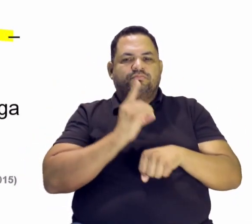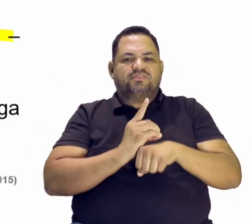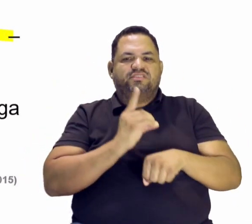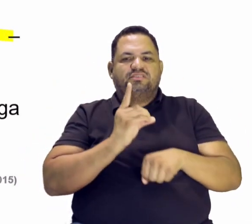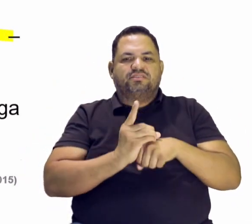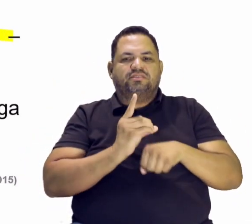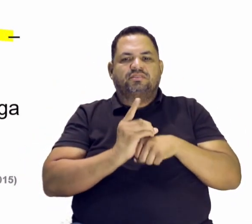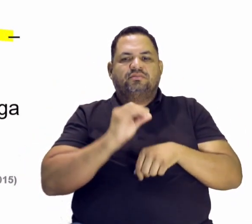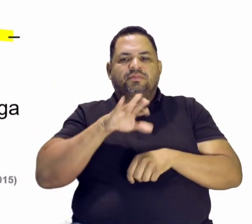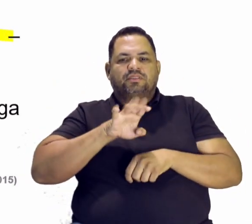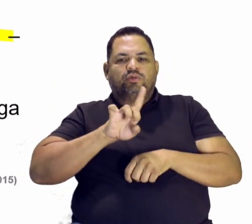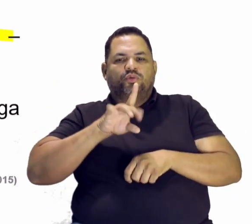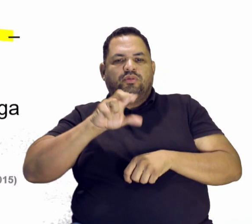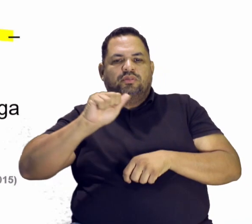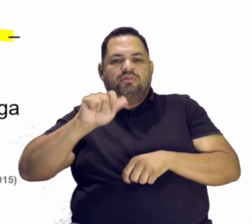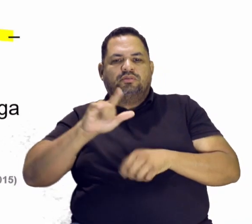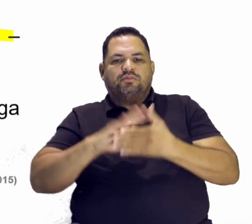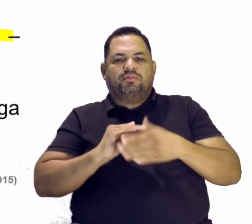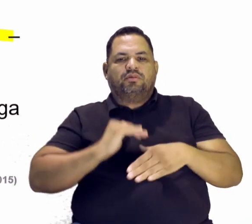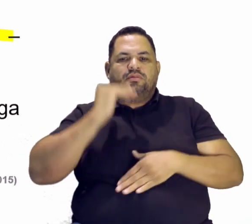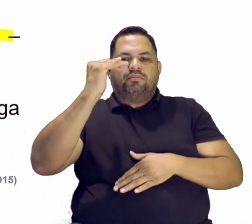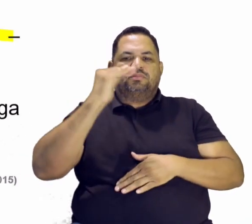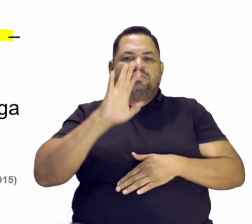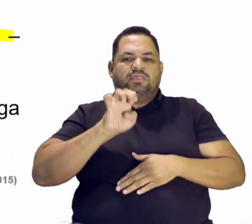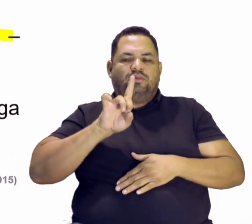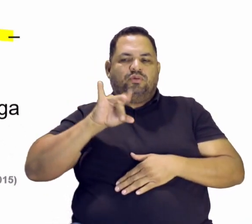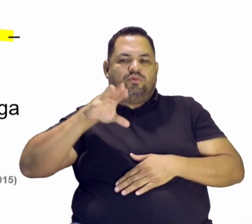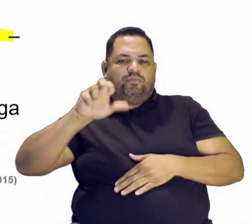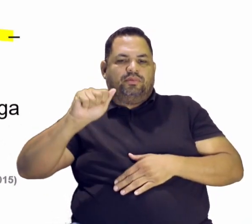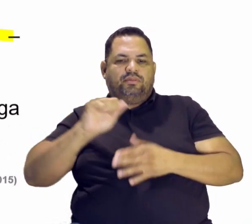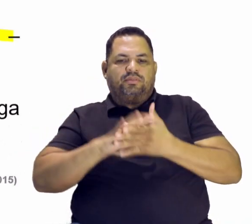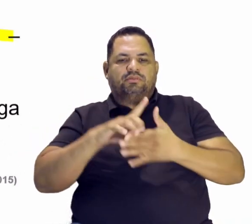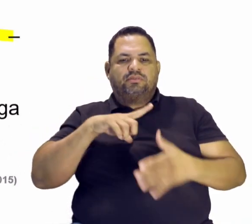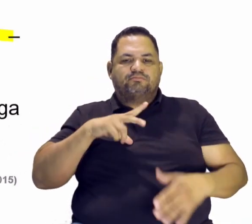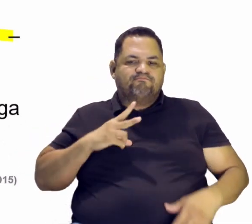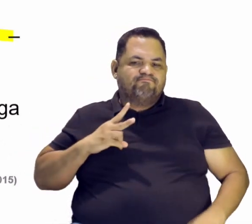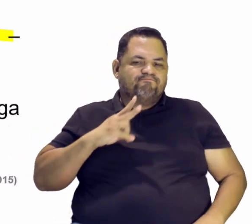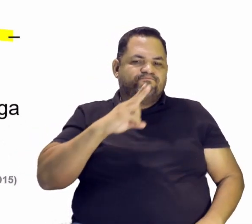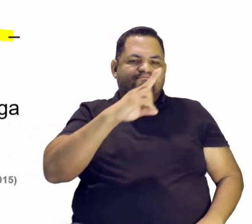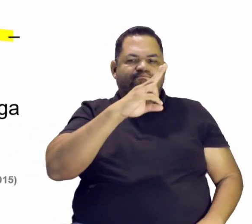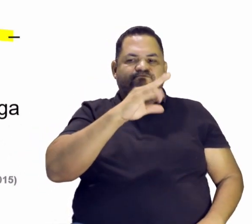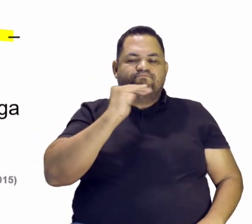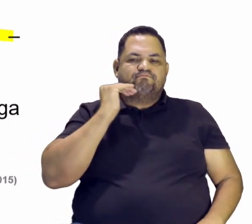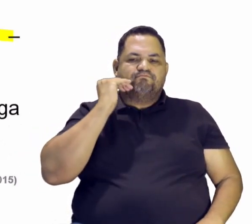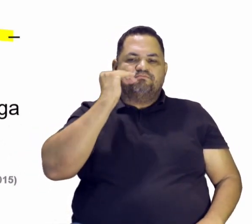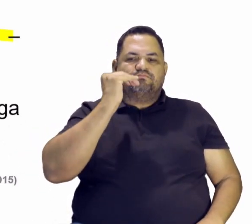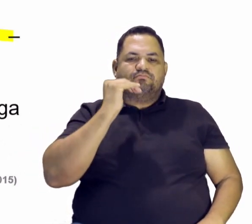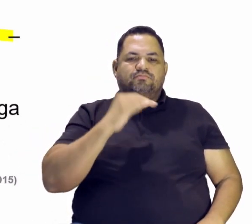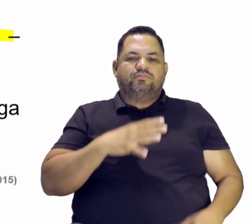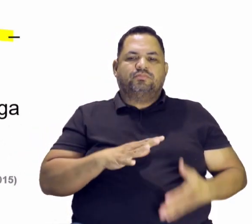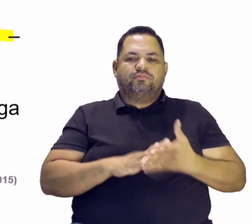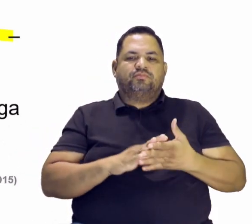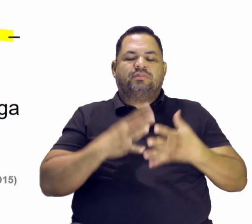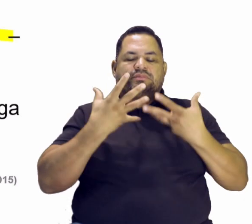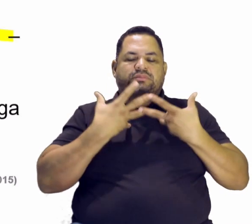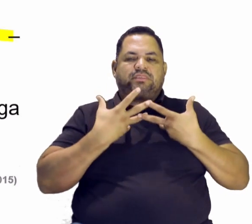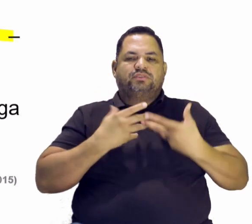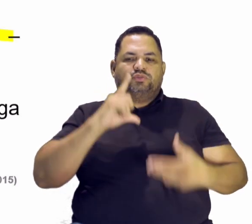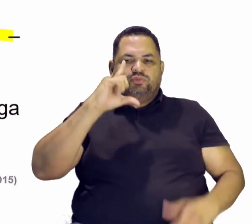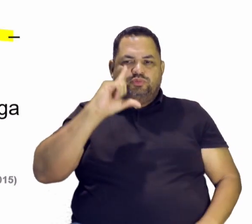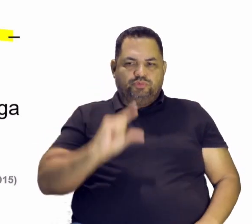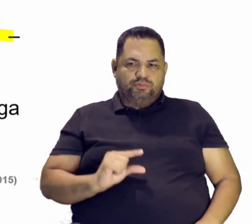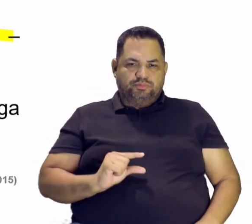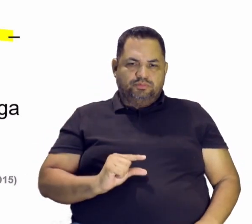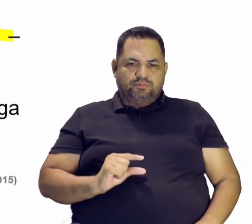maior capacidade aeróbia, tá? Eu tenho uma alta resistência à fadiga muscular.